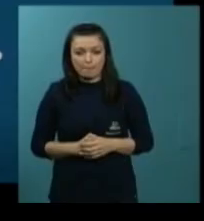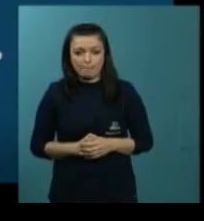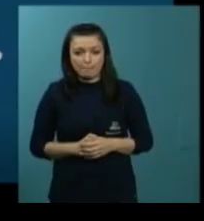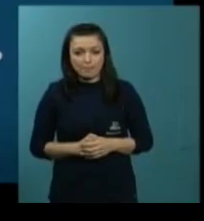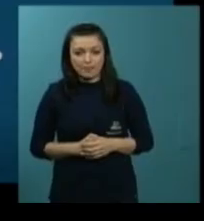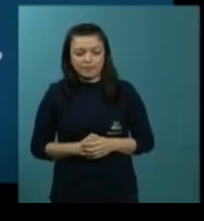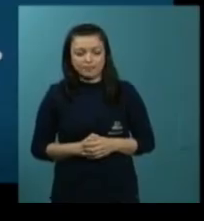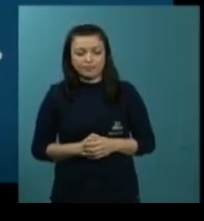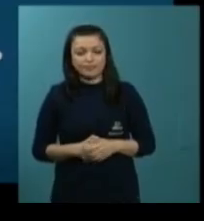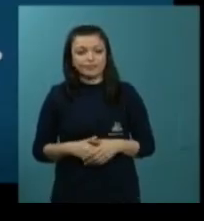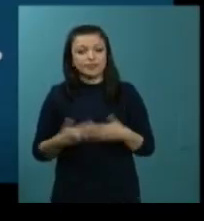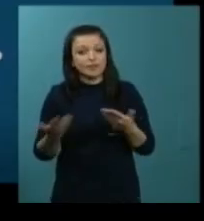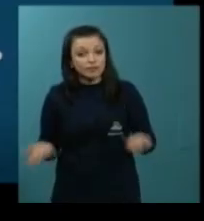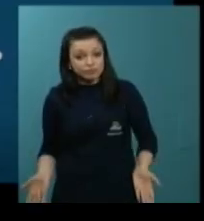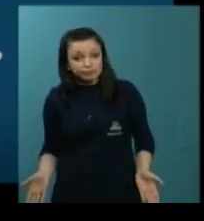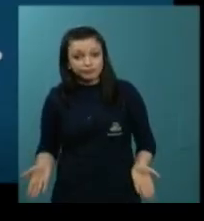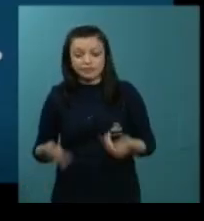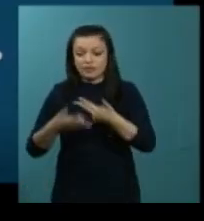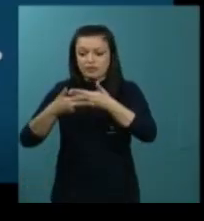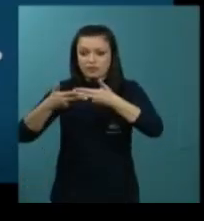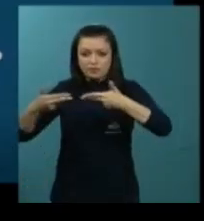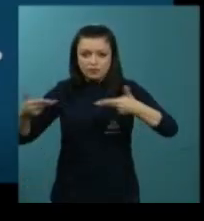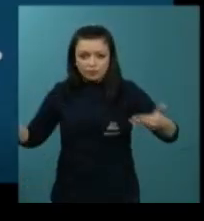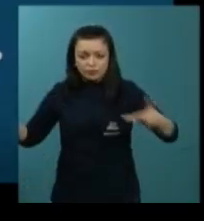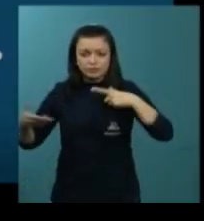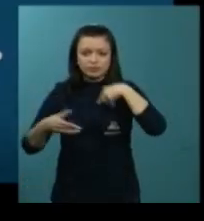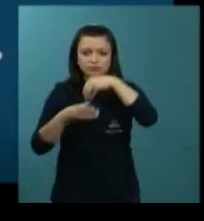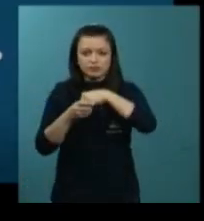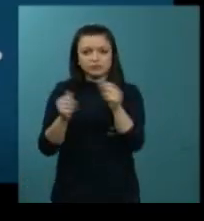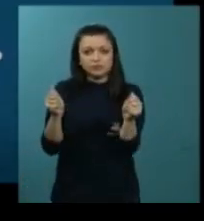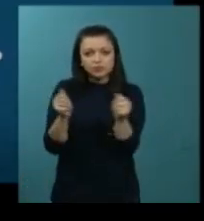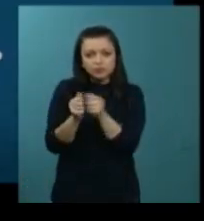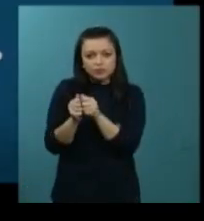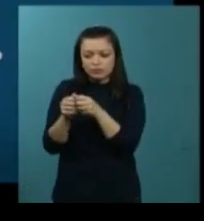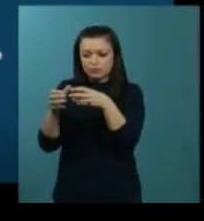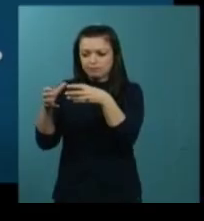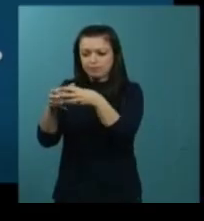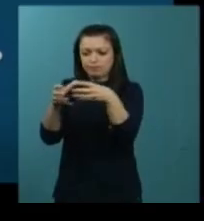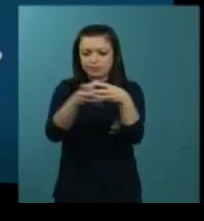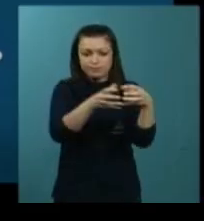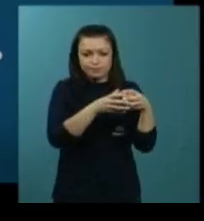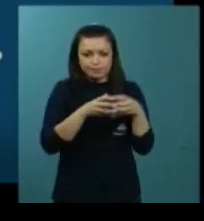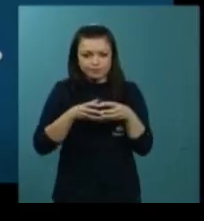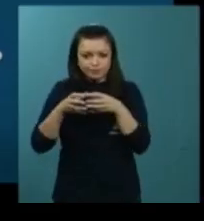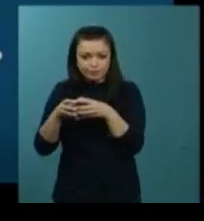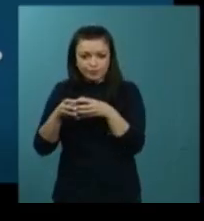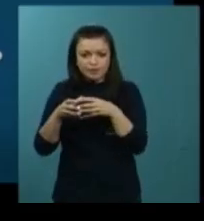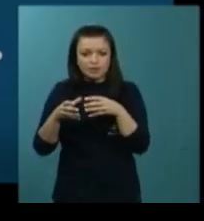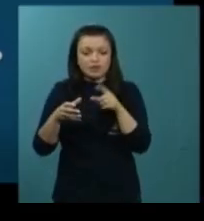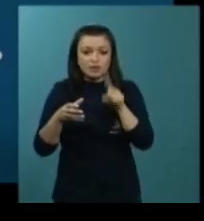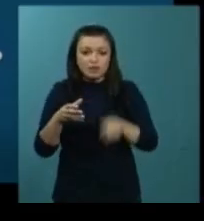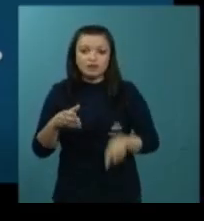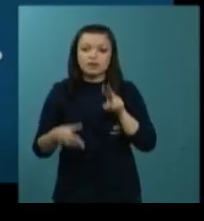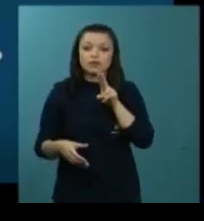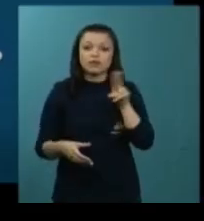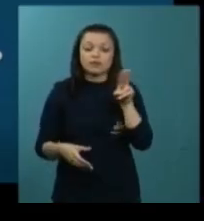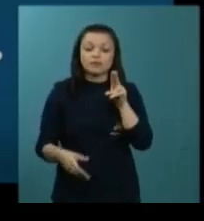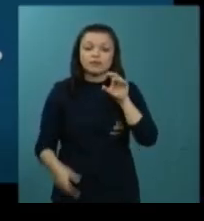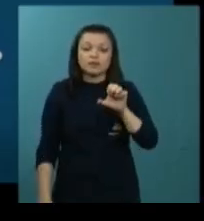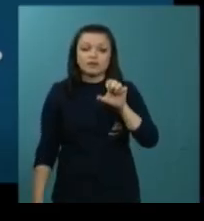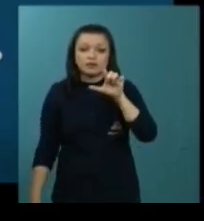Então, esses objetos que constituem um conjunto são chamados de elementos